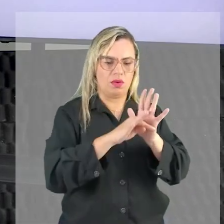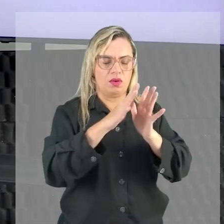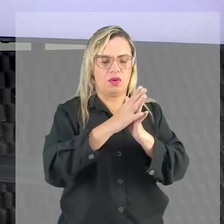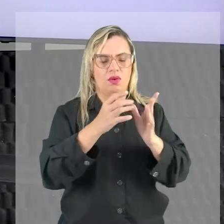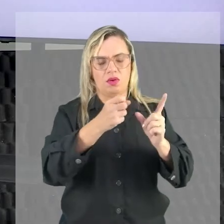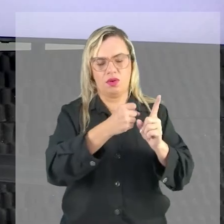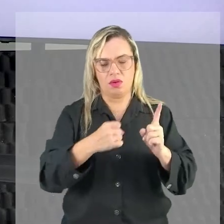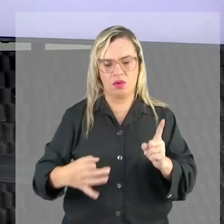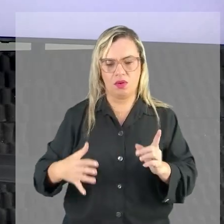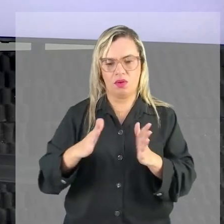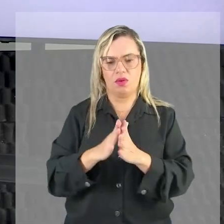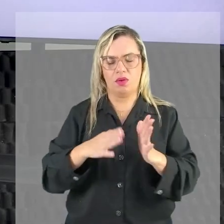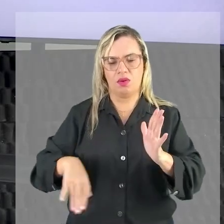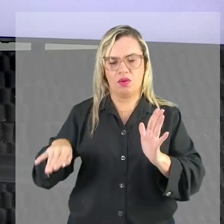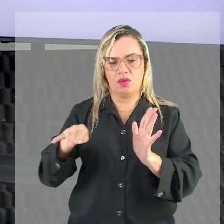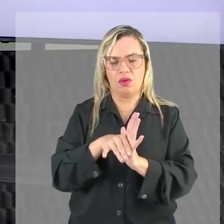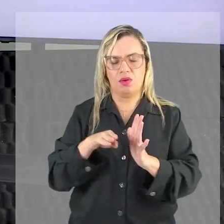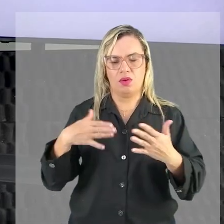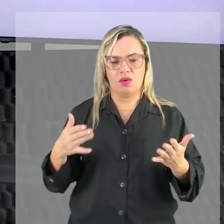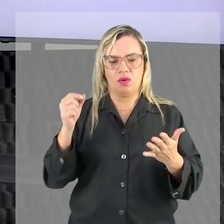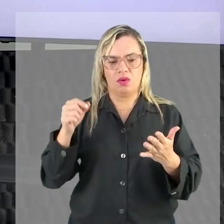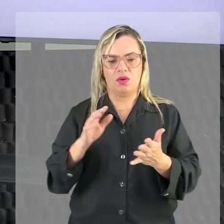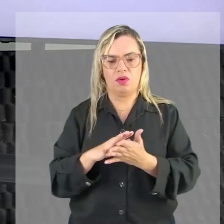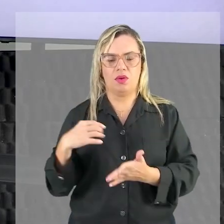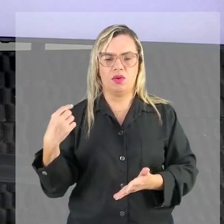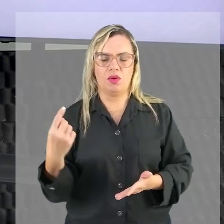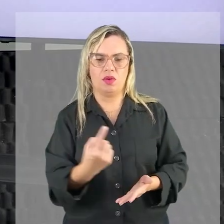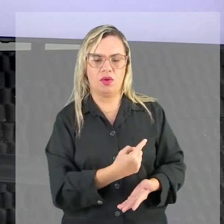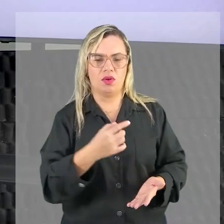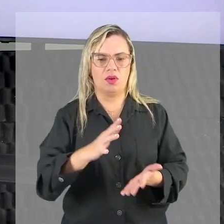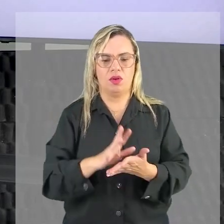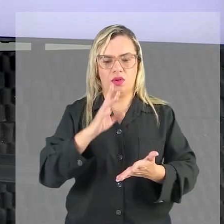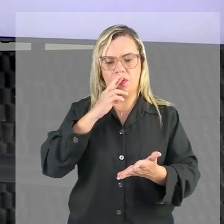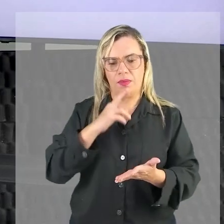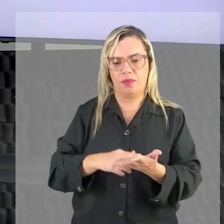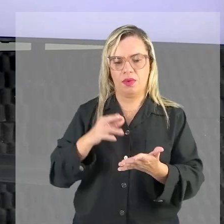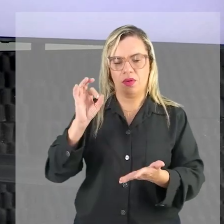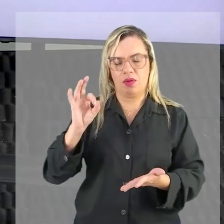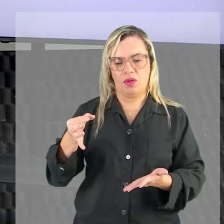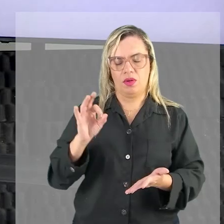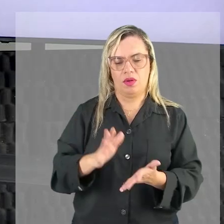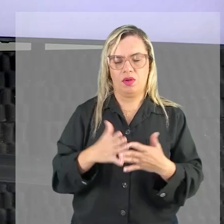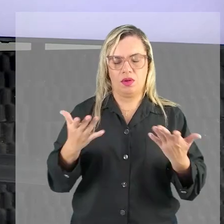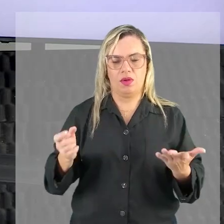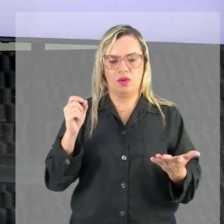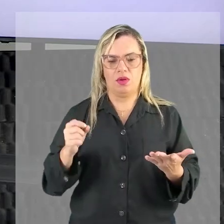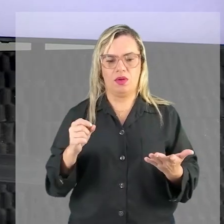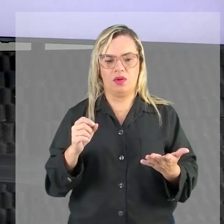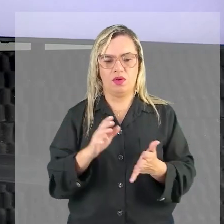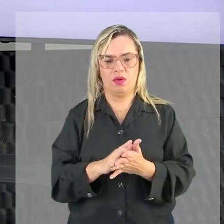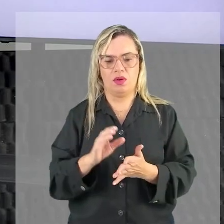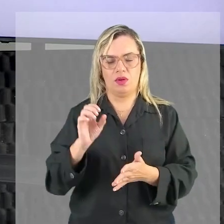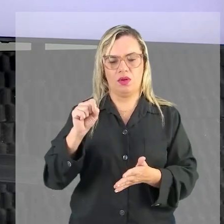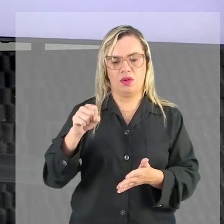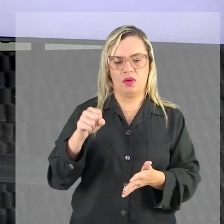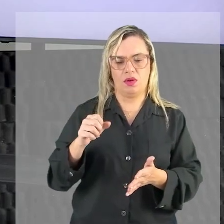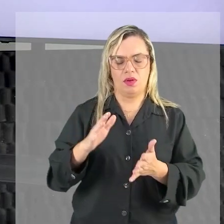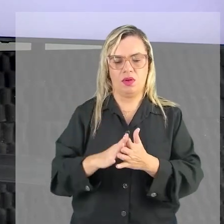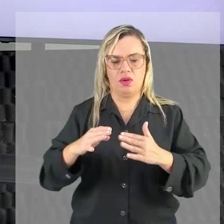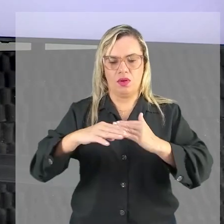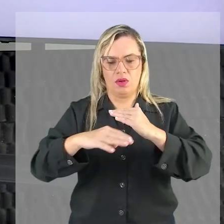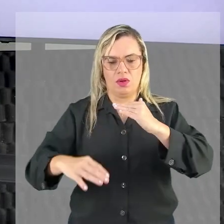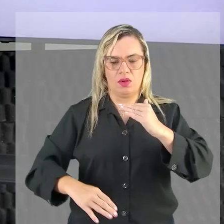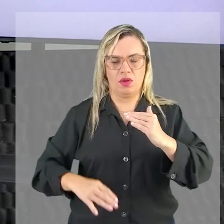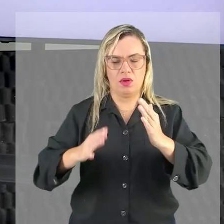texto acima para a gente chegar até a nossa resposta correta. Então veja, nossa resposta correta, desigualdade